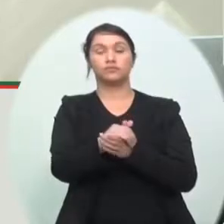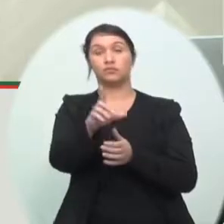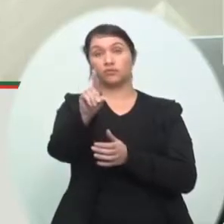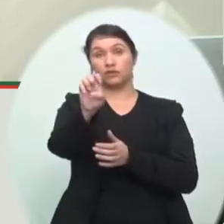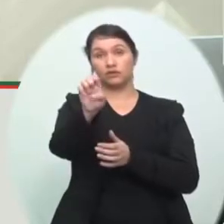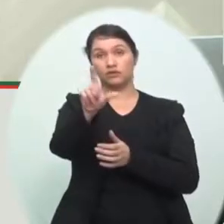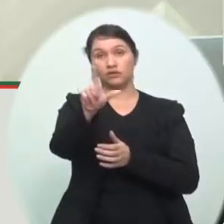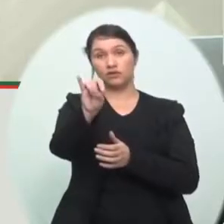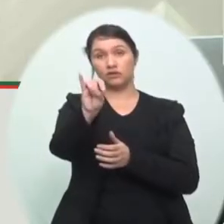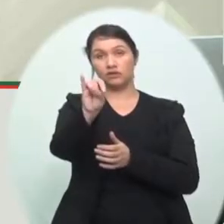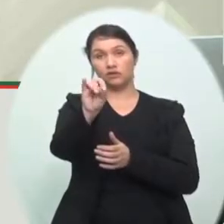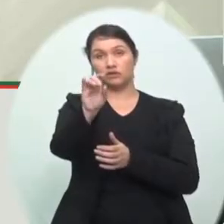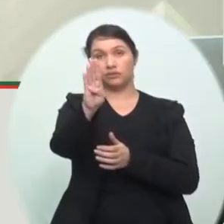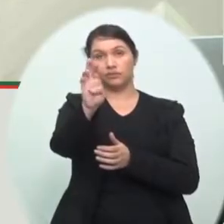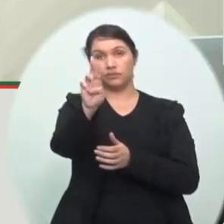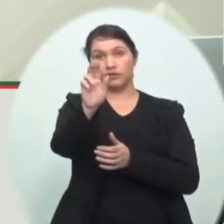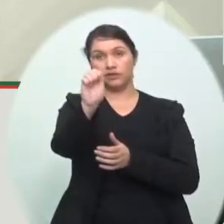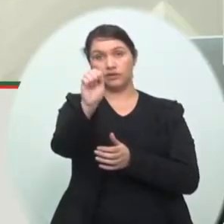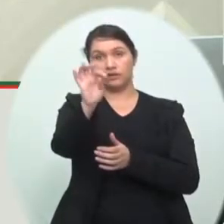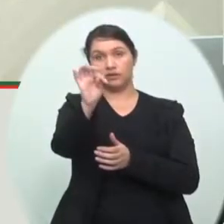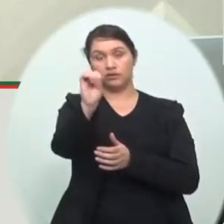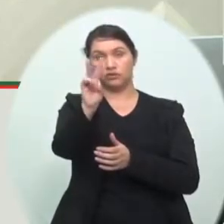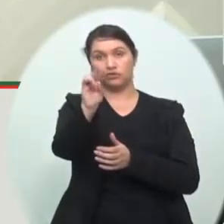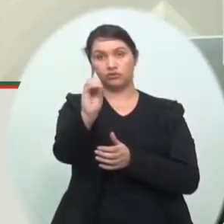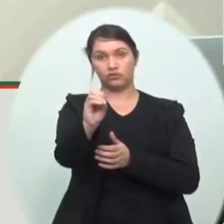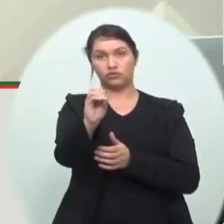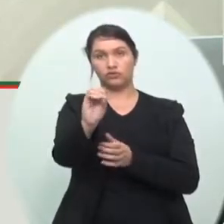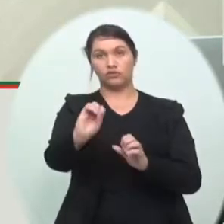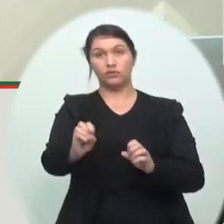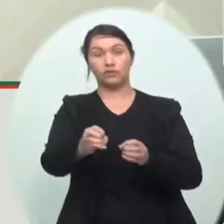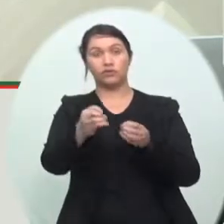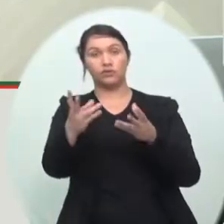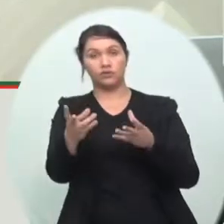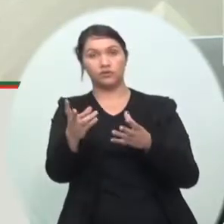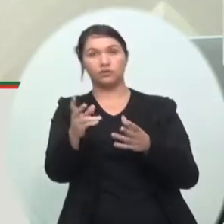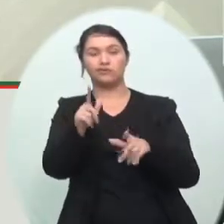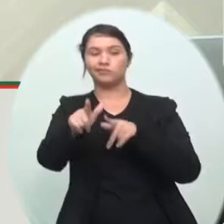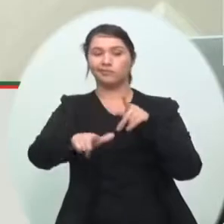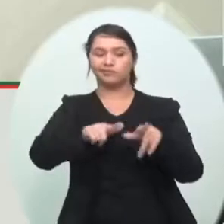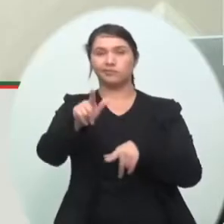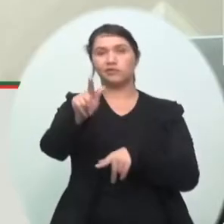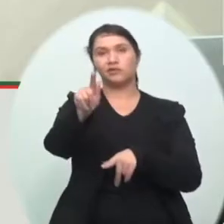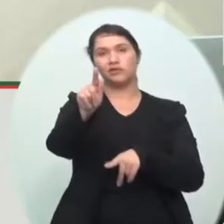deliberativo, que vai exercer o papel da estrutura de gestão desse centro de inovação.